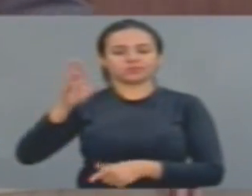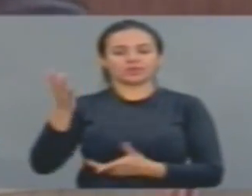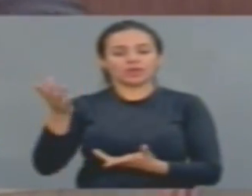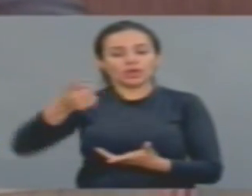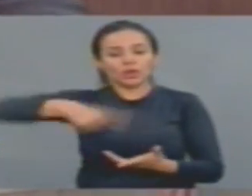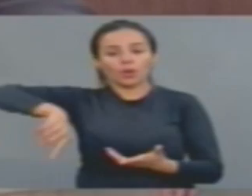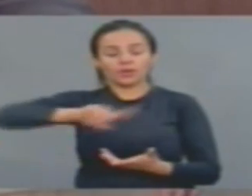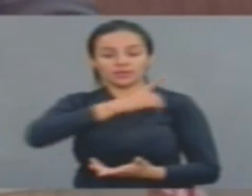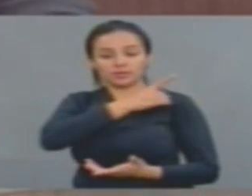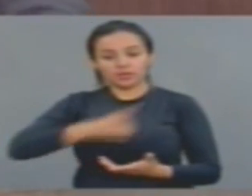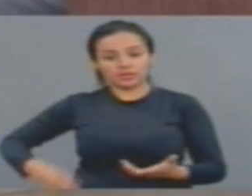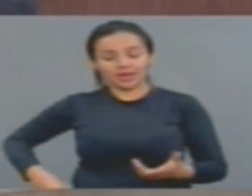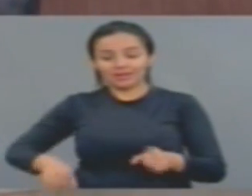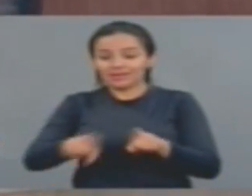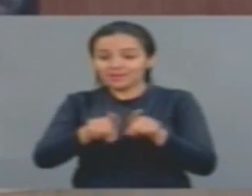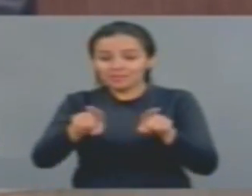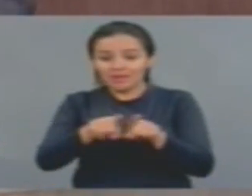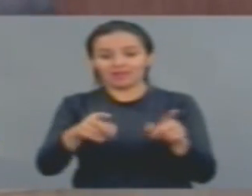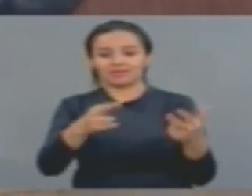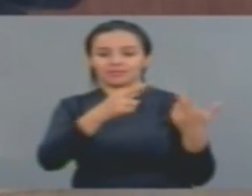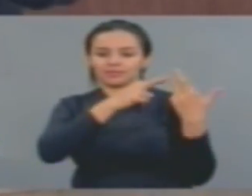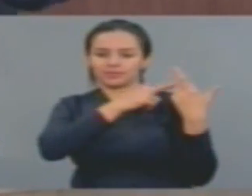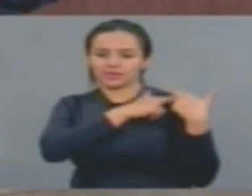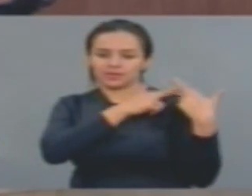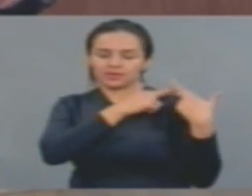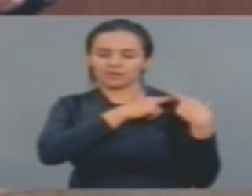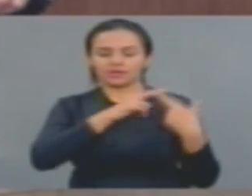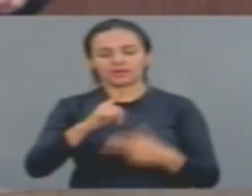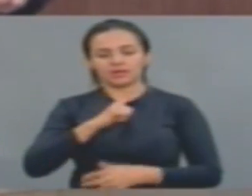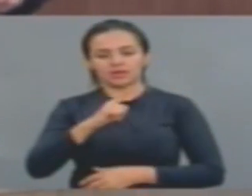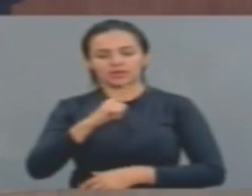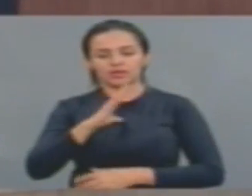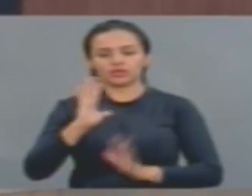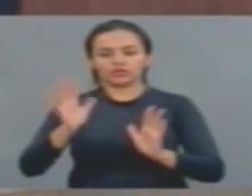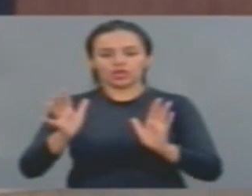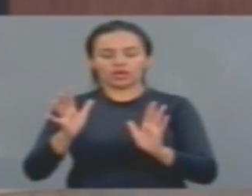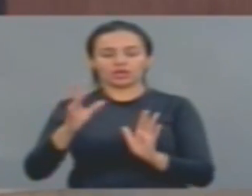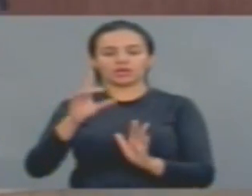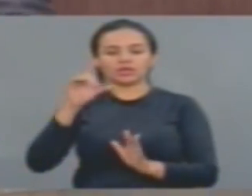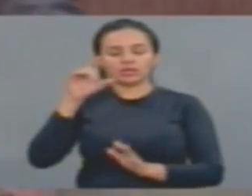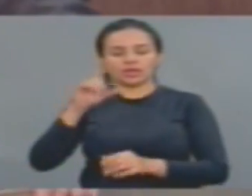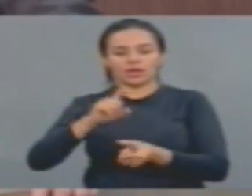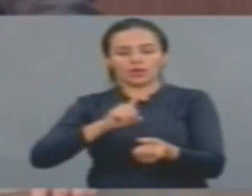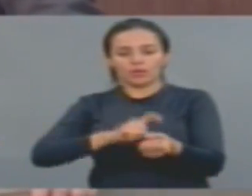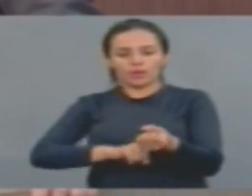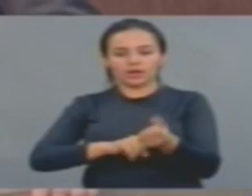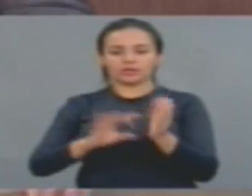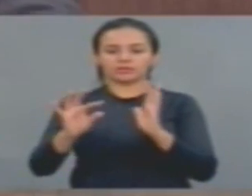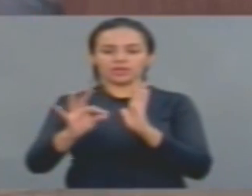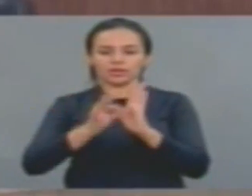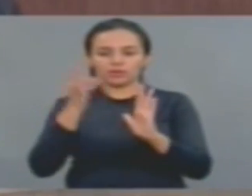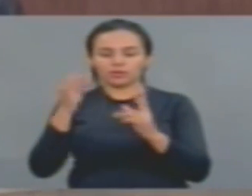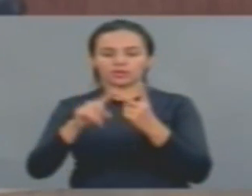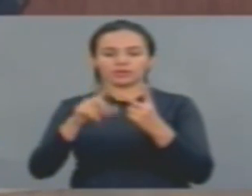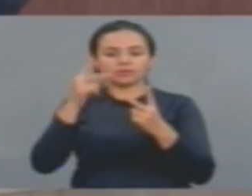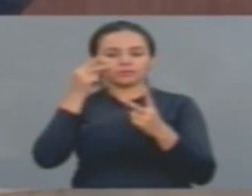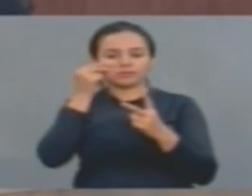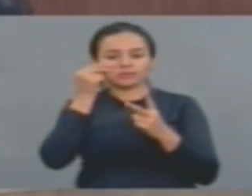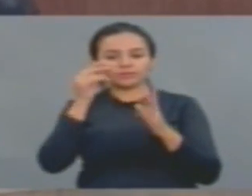temos responsabilidade. Nós, inclusive com a assinatura do deputado Eumano, com a assinatura do deputado Heitor Ferrer,